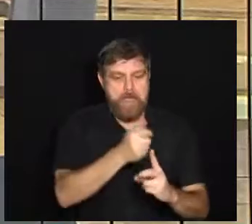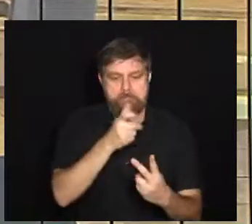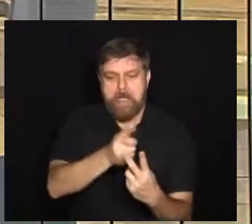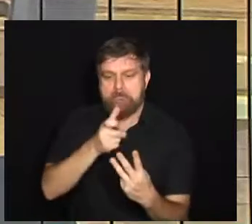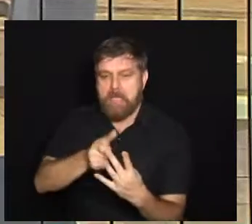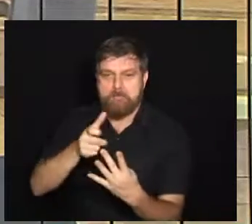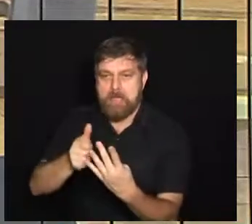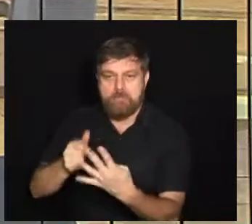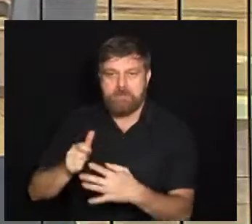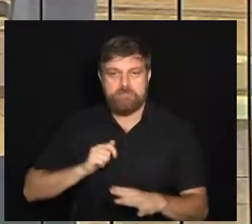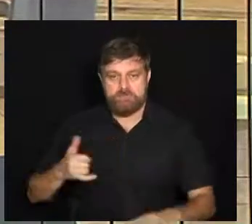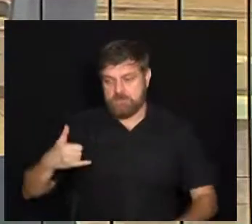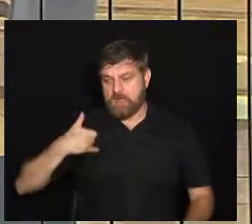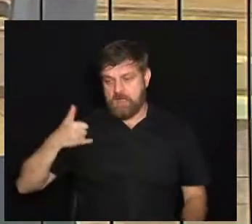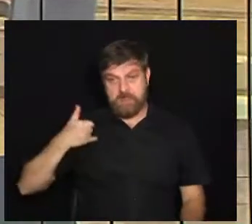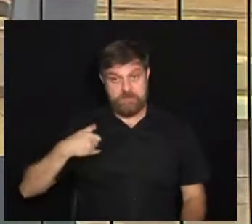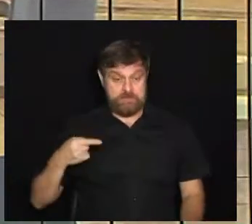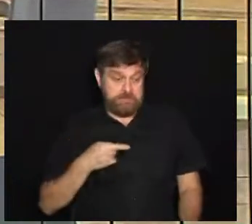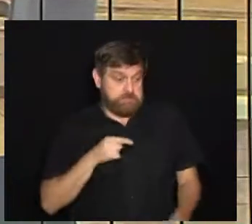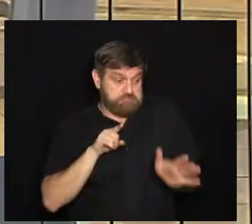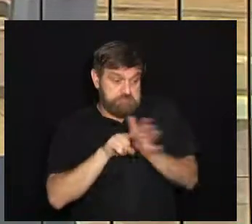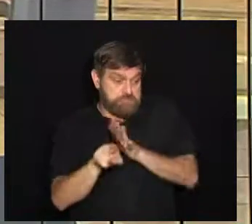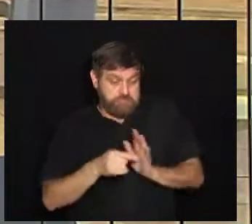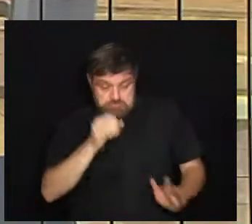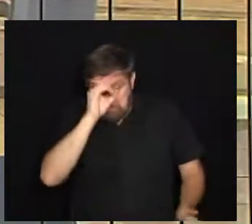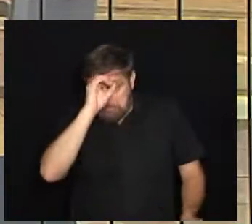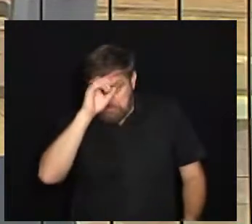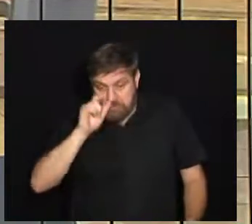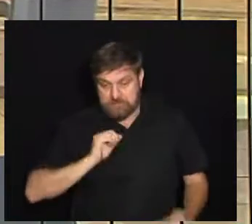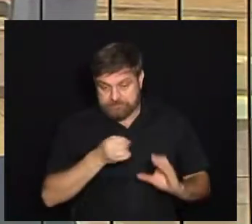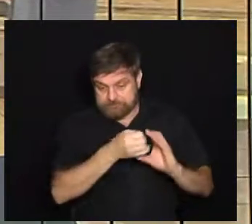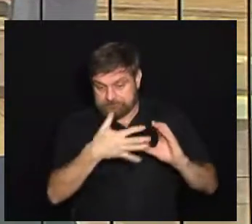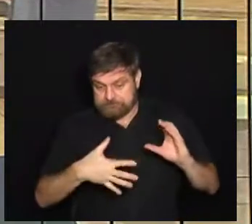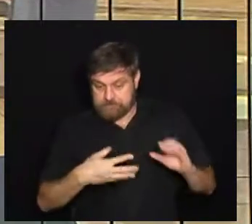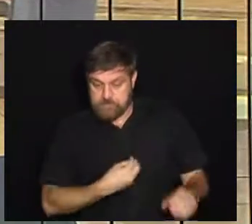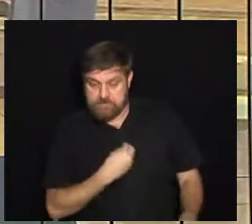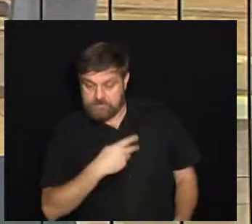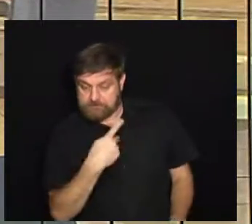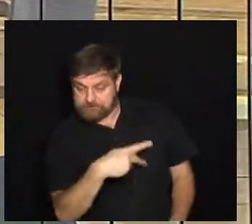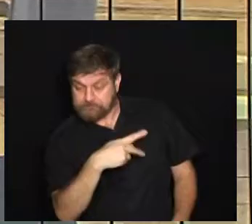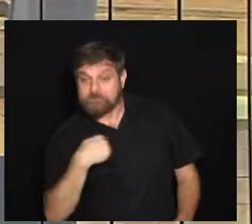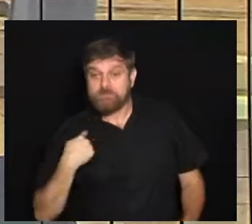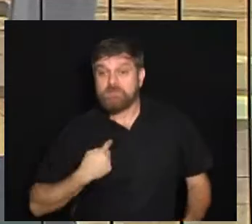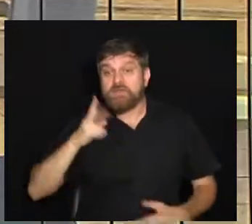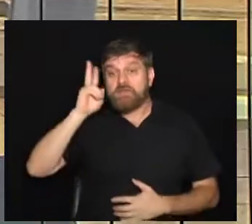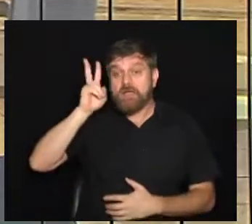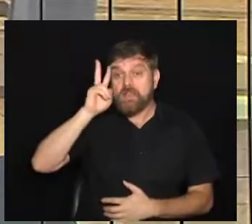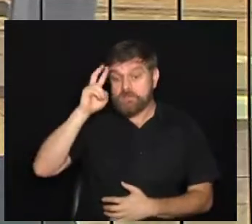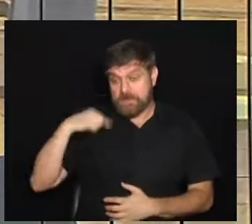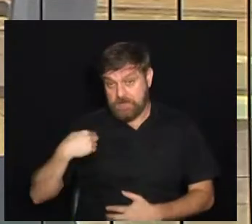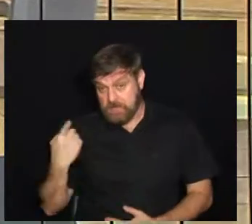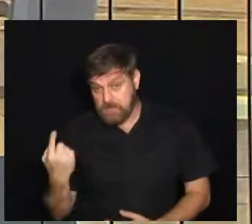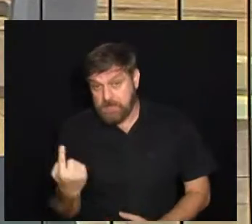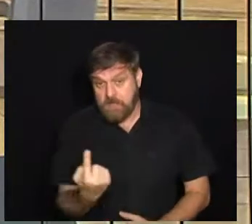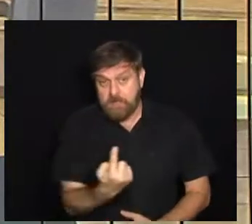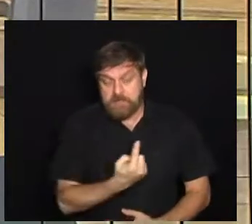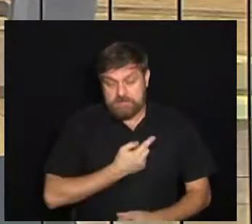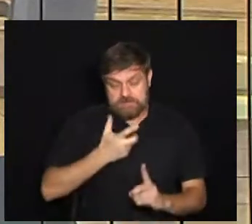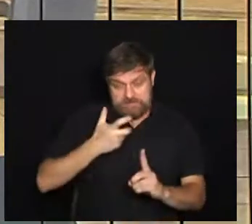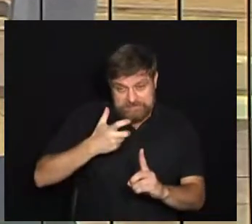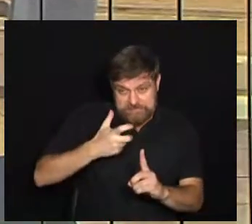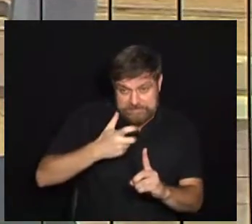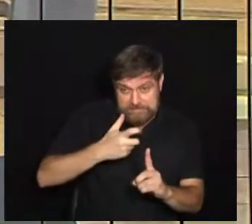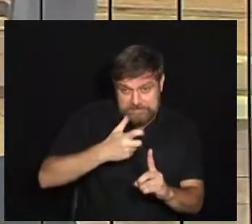lembrar isso não sei a idade da pessoa que perguntou característica dela mais lembrando então que a gente a